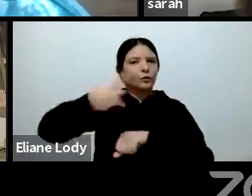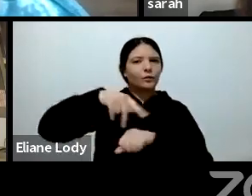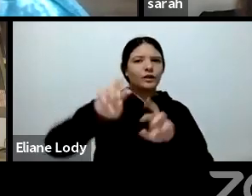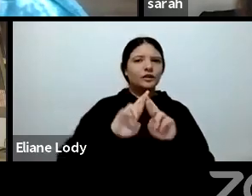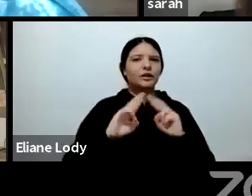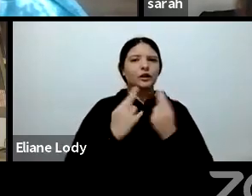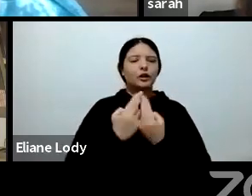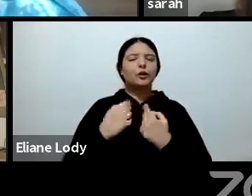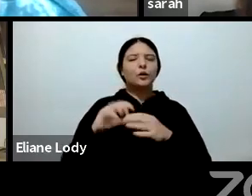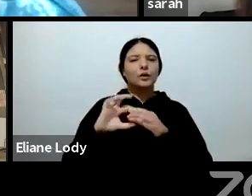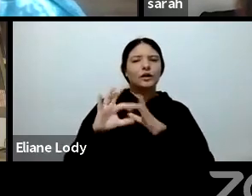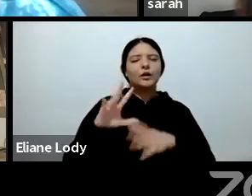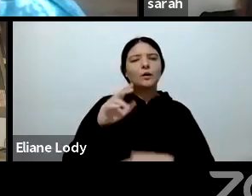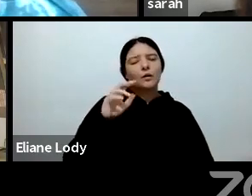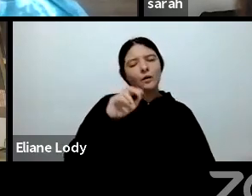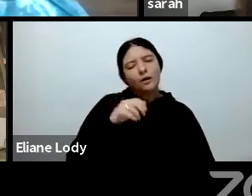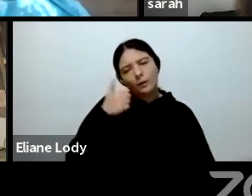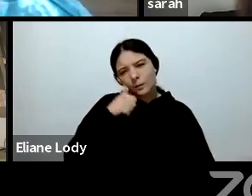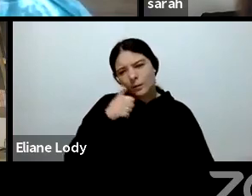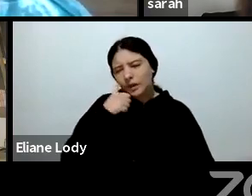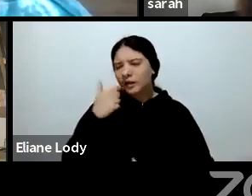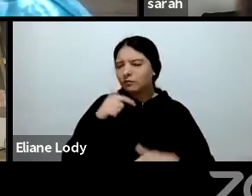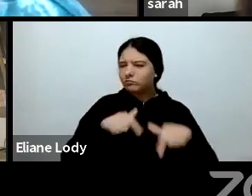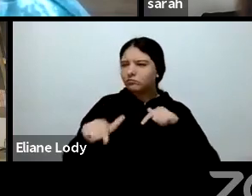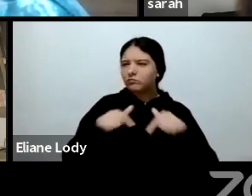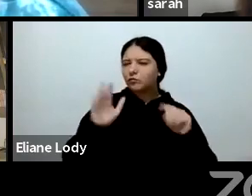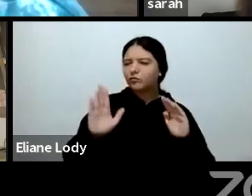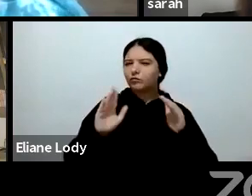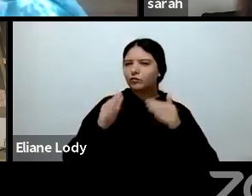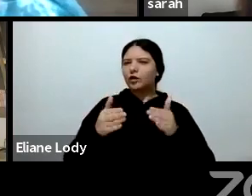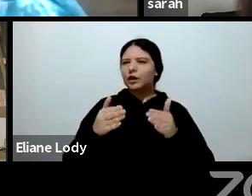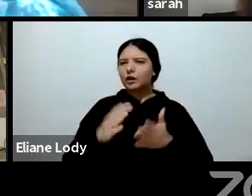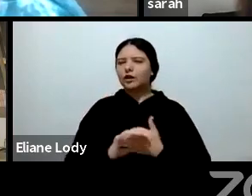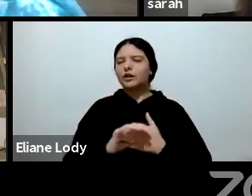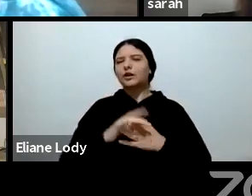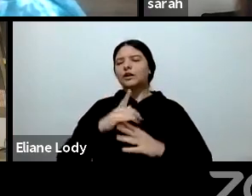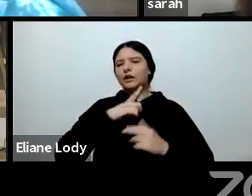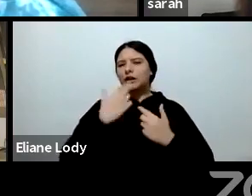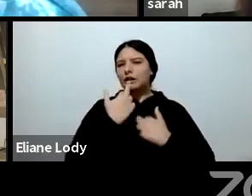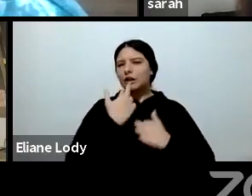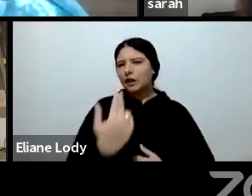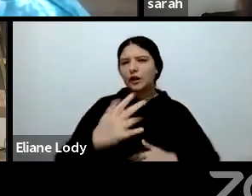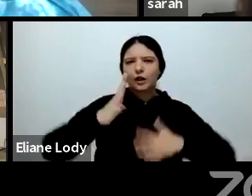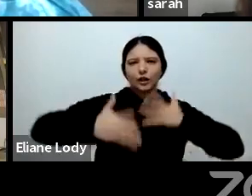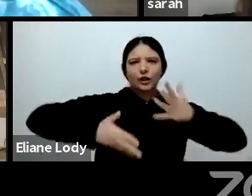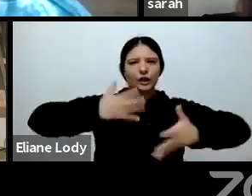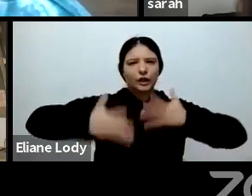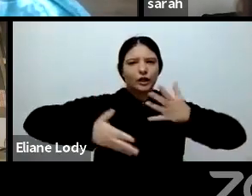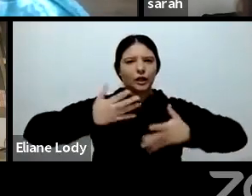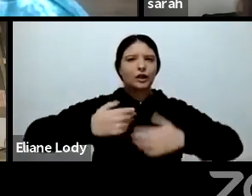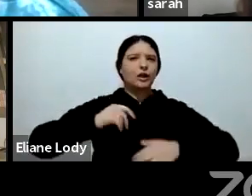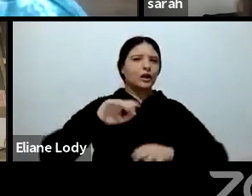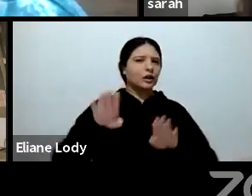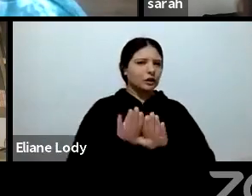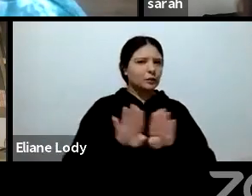Custers, que tem trabalhado muito com questões de línguas de sinais, né? Ela tem uma pesquisa muito